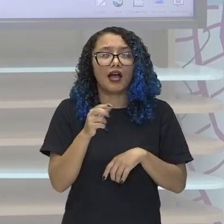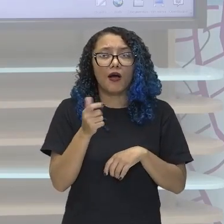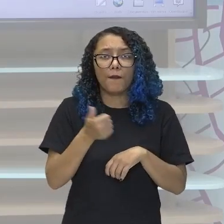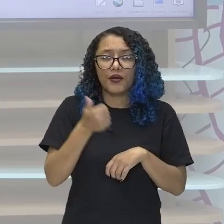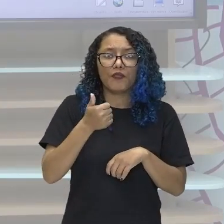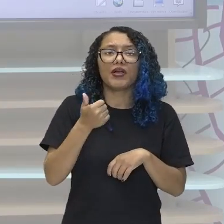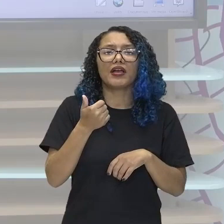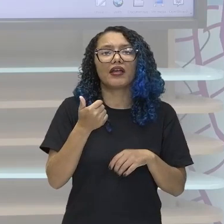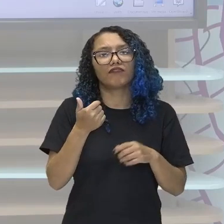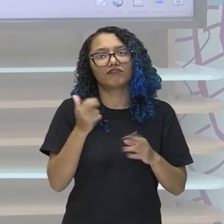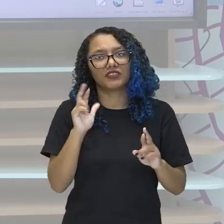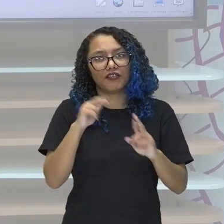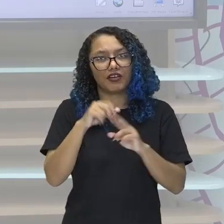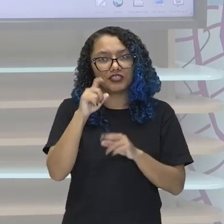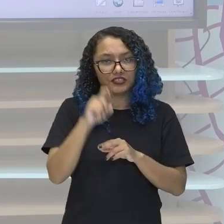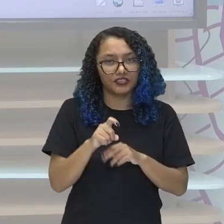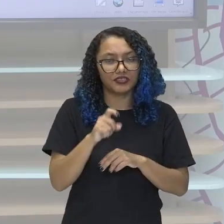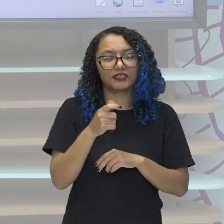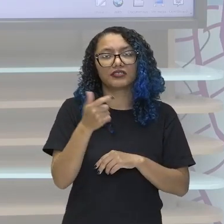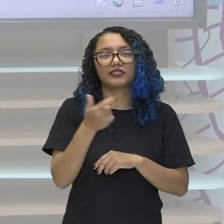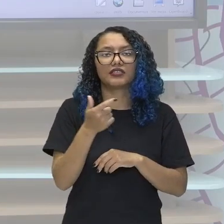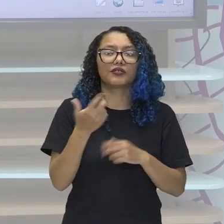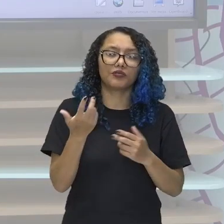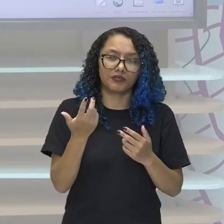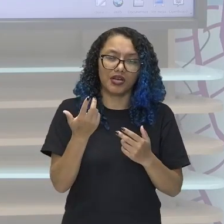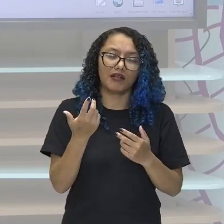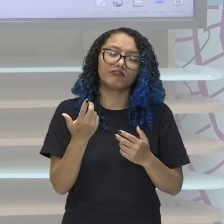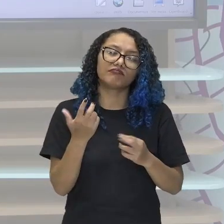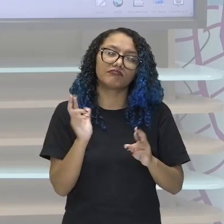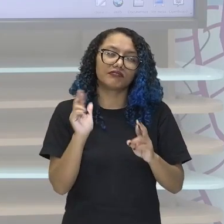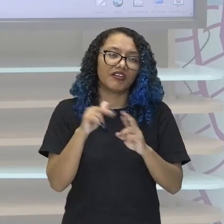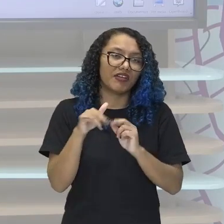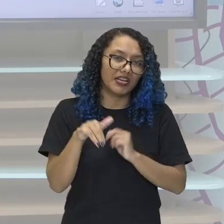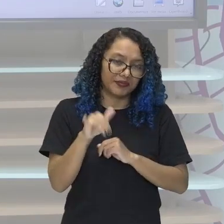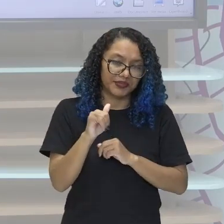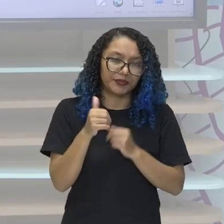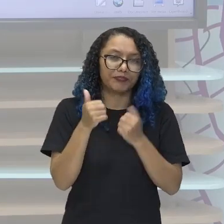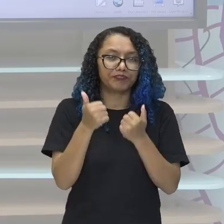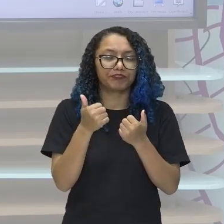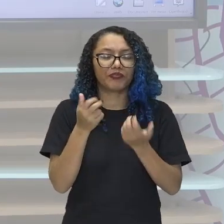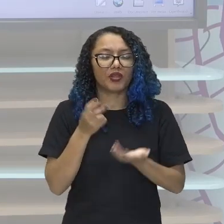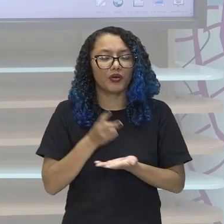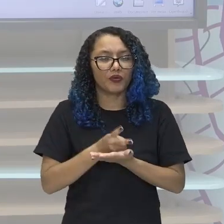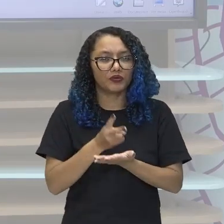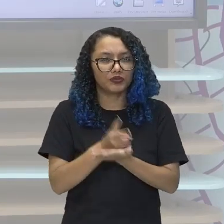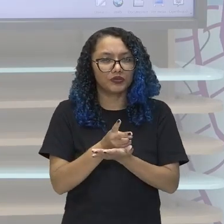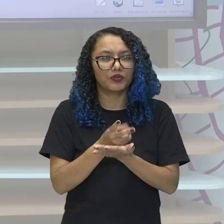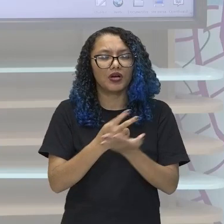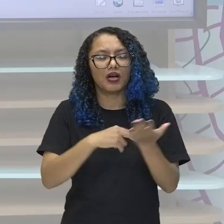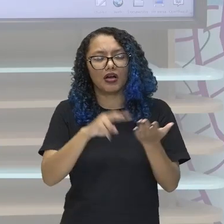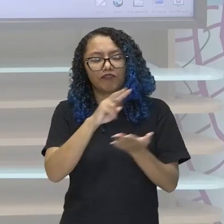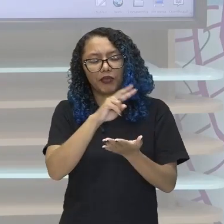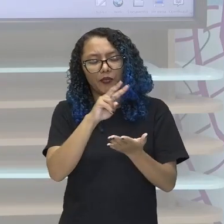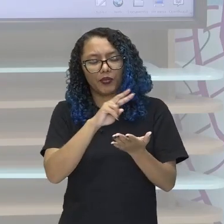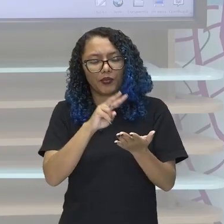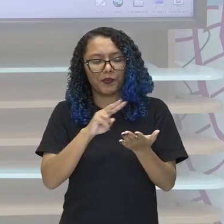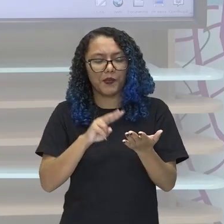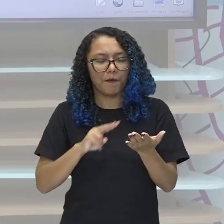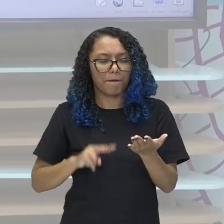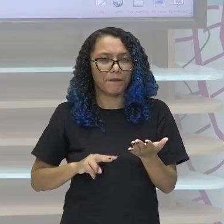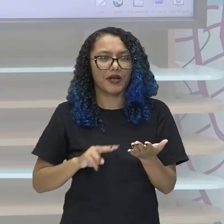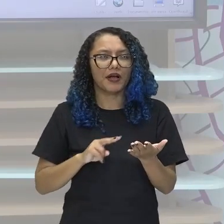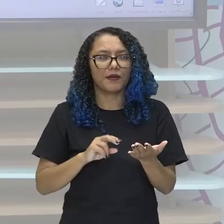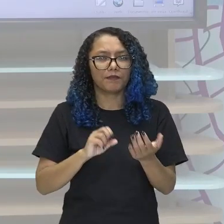segunda identificação, então, você diz que é y. E ao continuar, né, a leitura, você